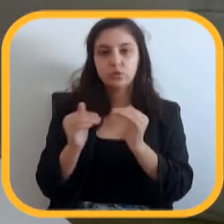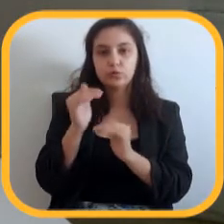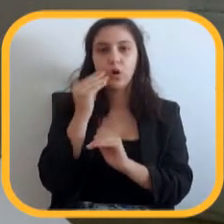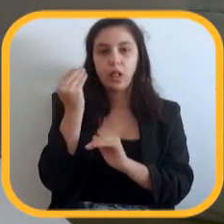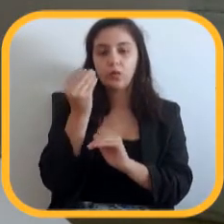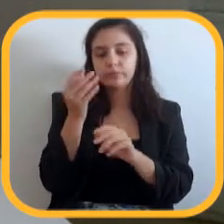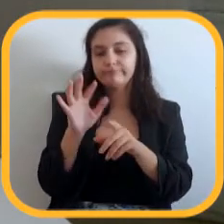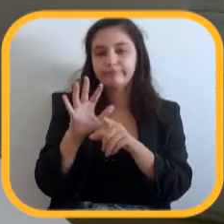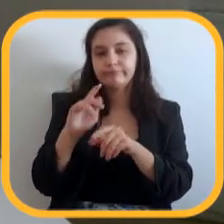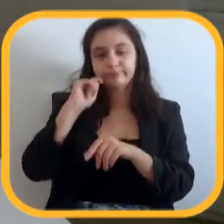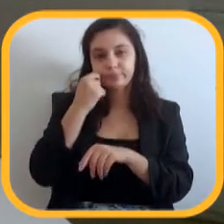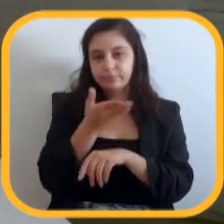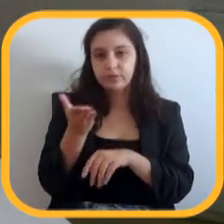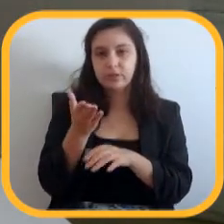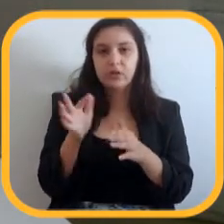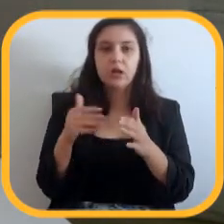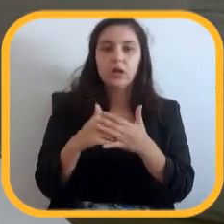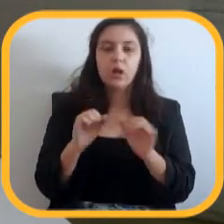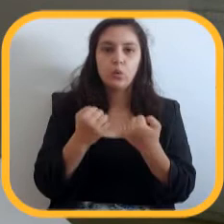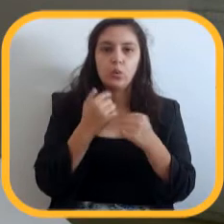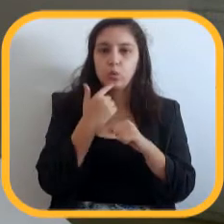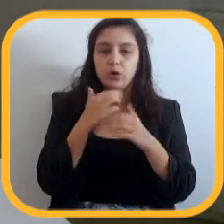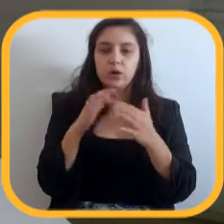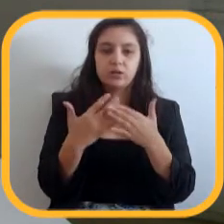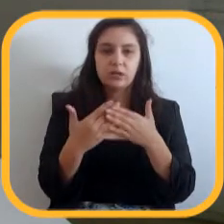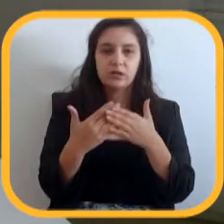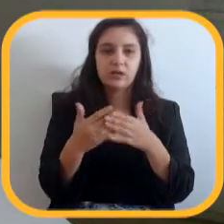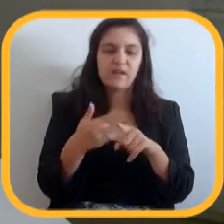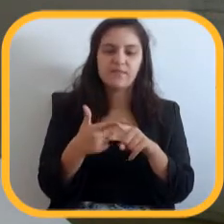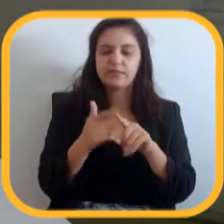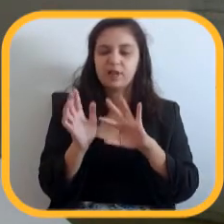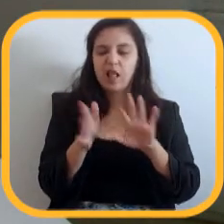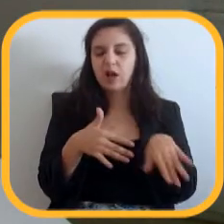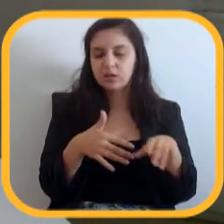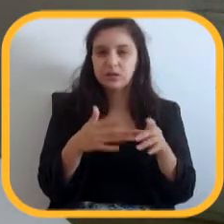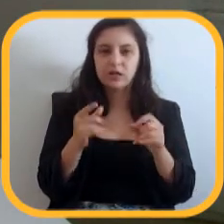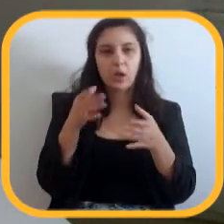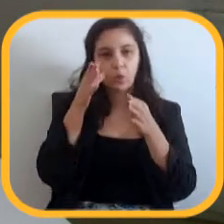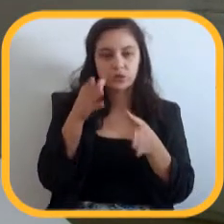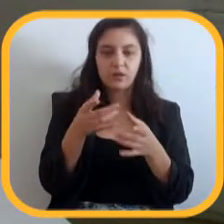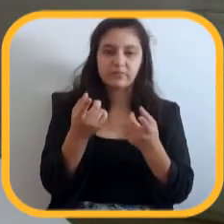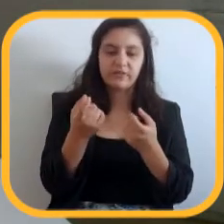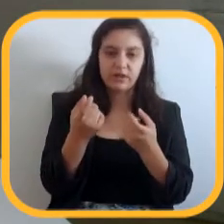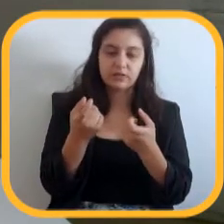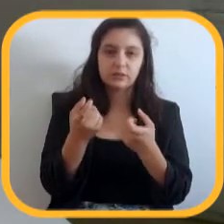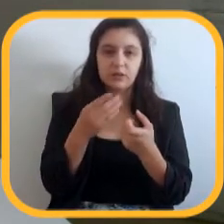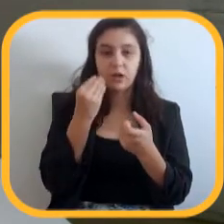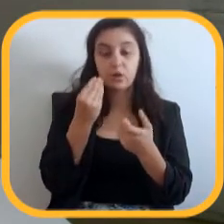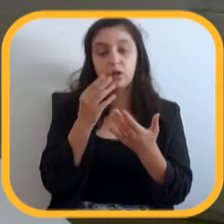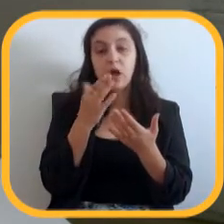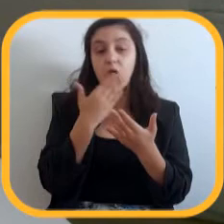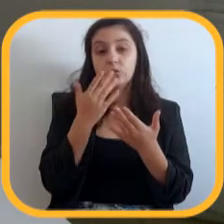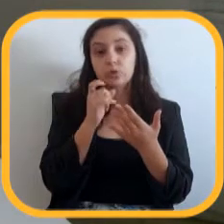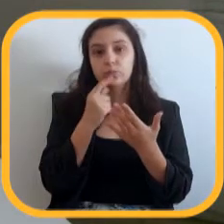Na realidade, os alunos com alto índice de ansiedade revelam falta de interesse e problemas de concentração nas aulas, o que